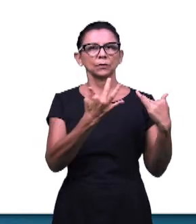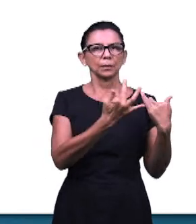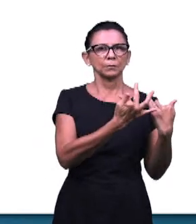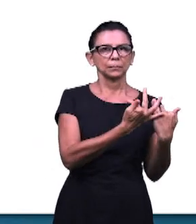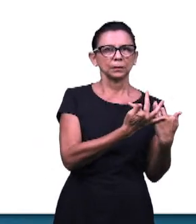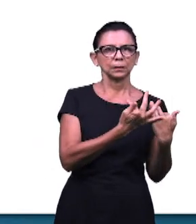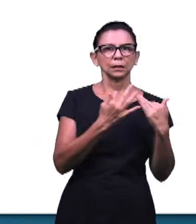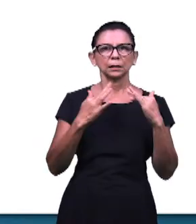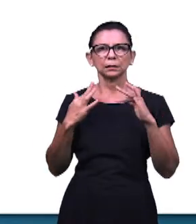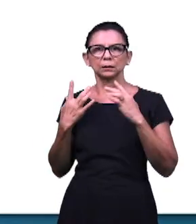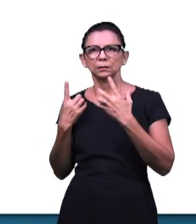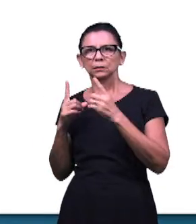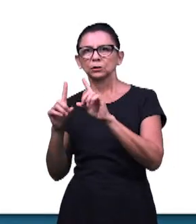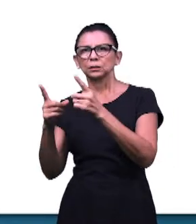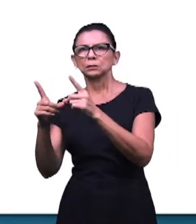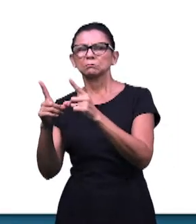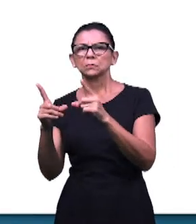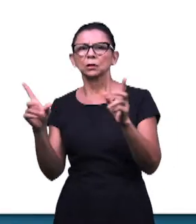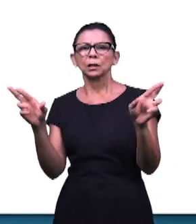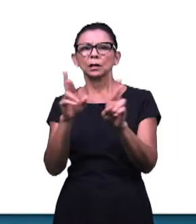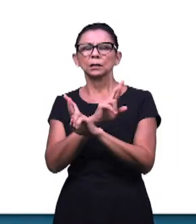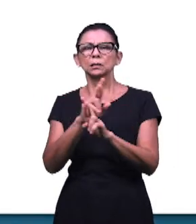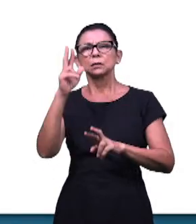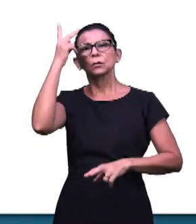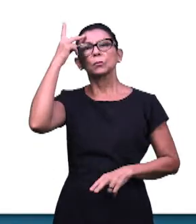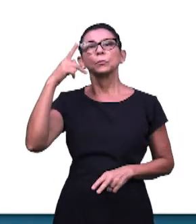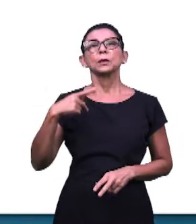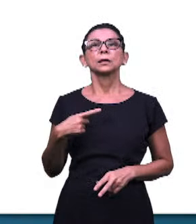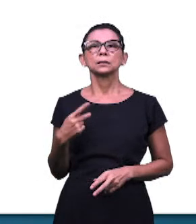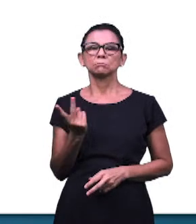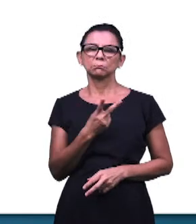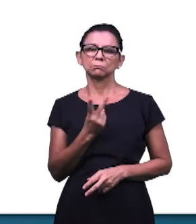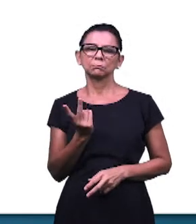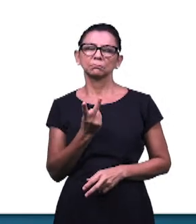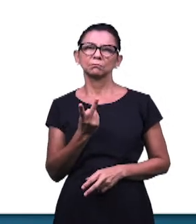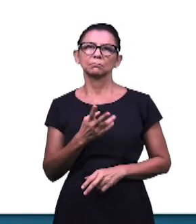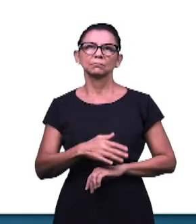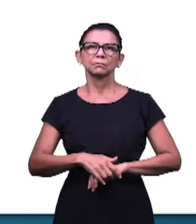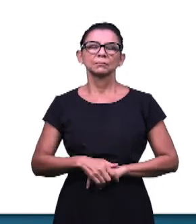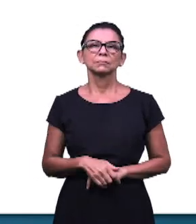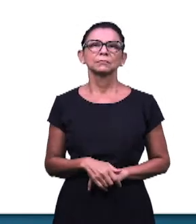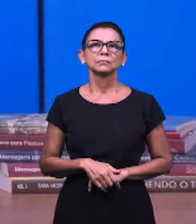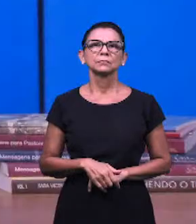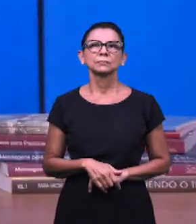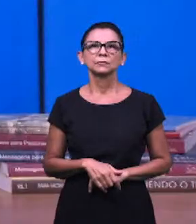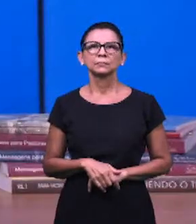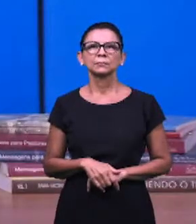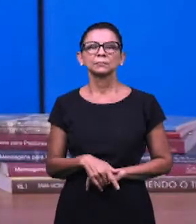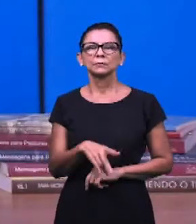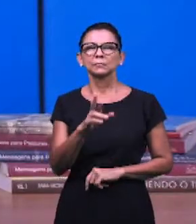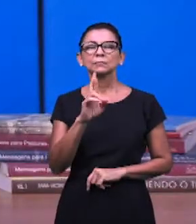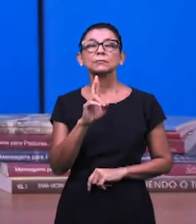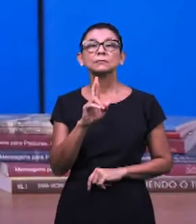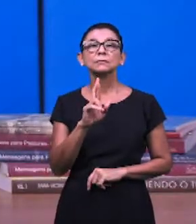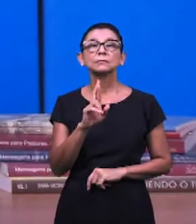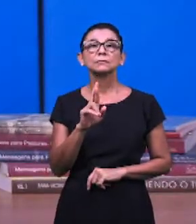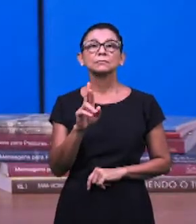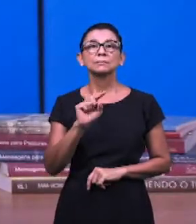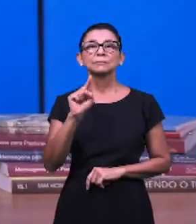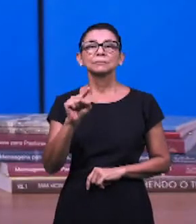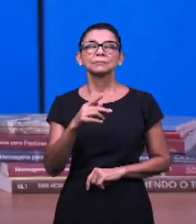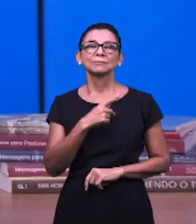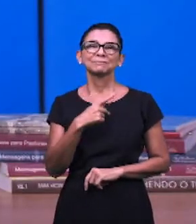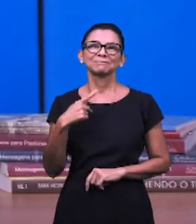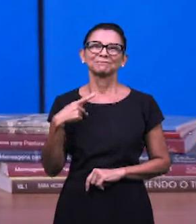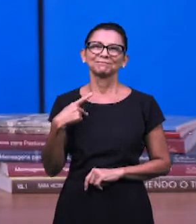Familiares do Senhor Jesus e discípulos do Senhor Jesus. Qual é a relação humana mencionada? Quem vai nos dar essa resposta é um